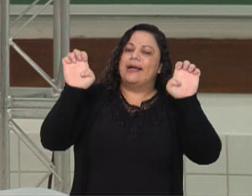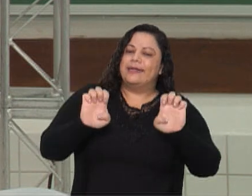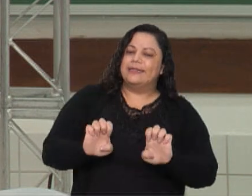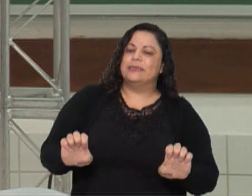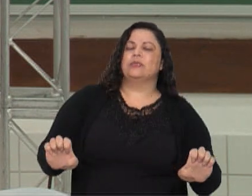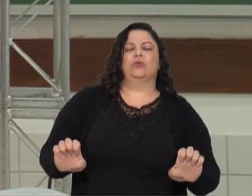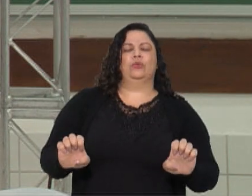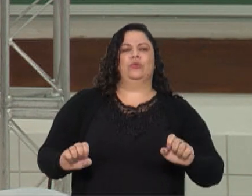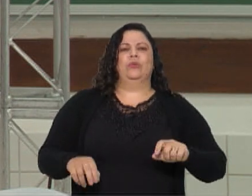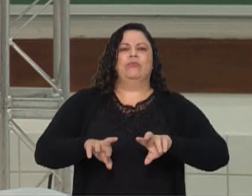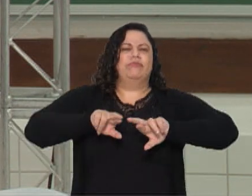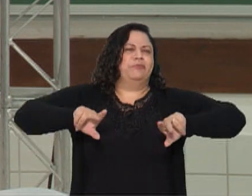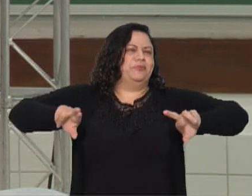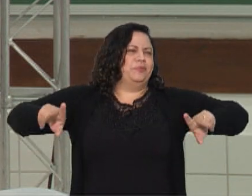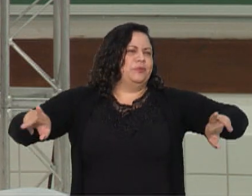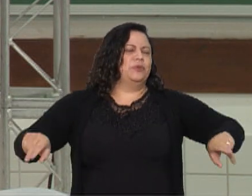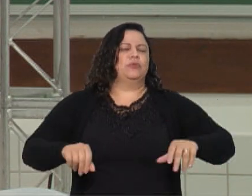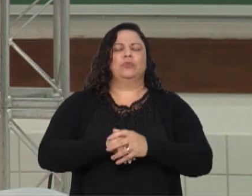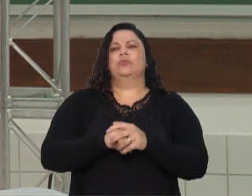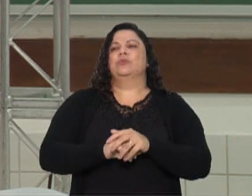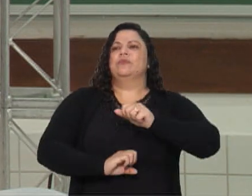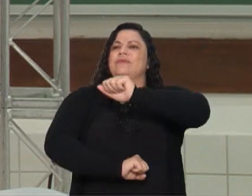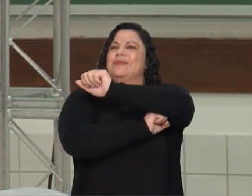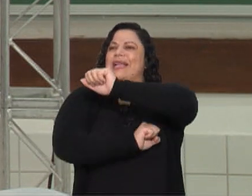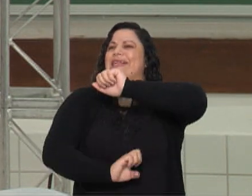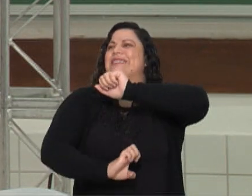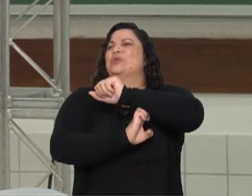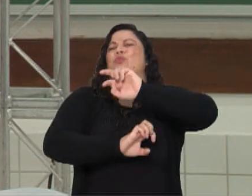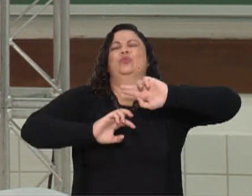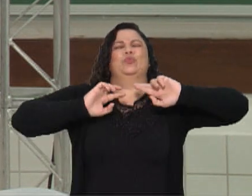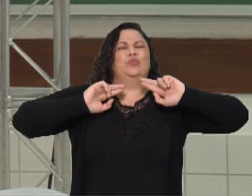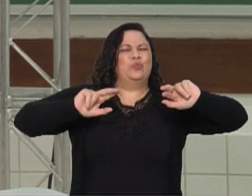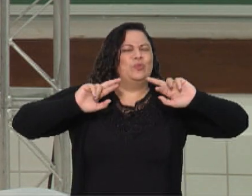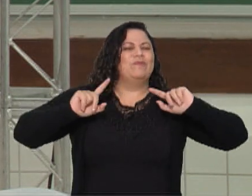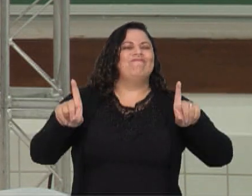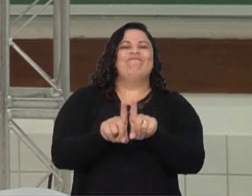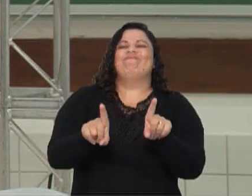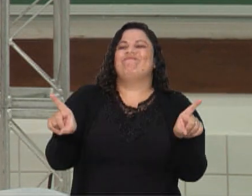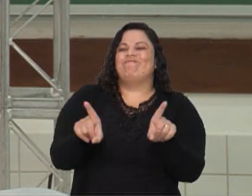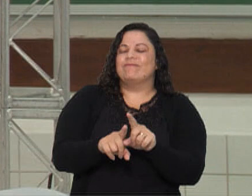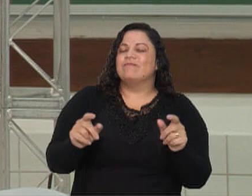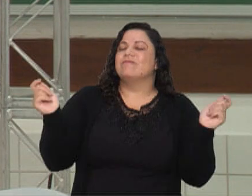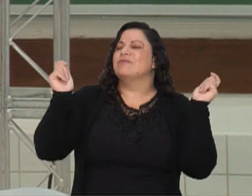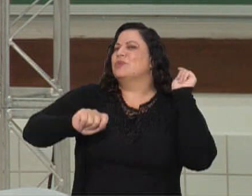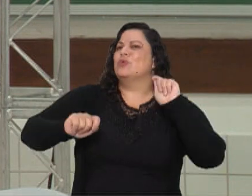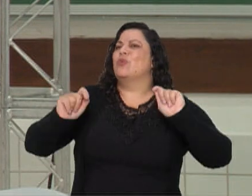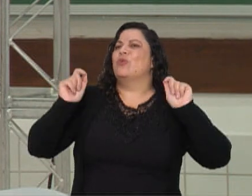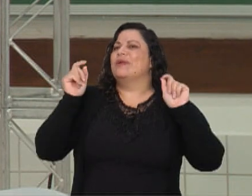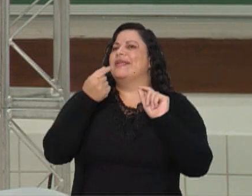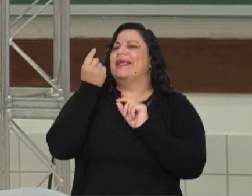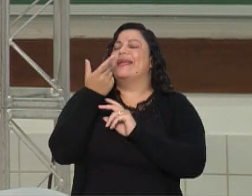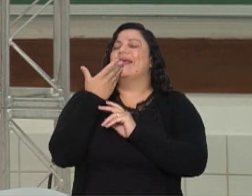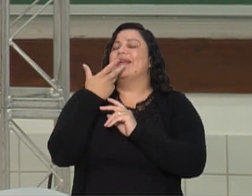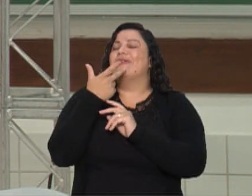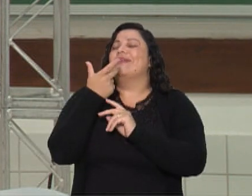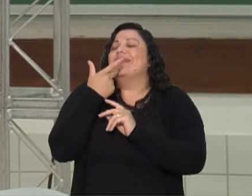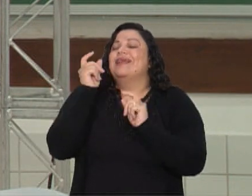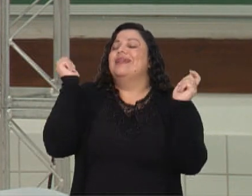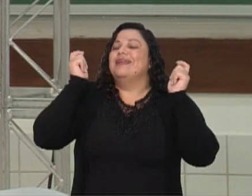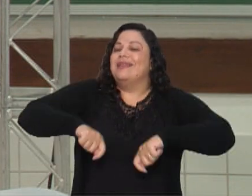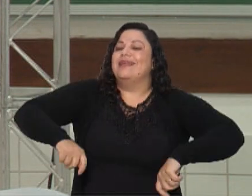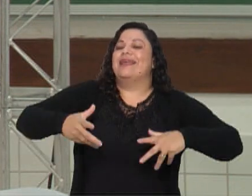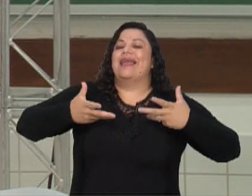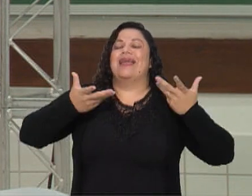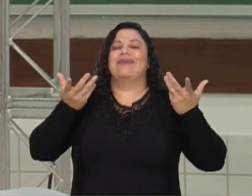mais antigo, se é um estilo mais atual. Porque arquiteto, hoje em dia, pessoal, pode trabalhar de N formas, né? Isso